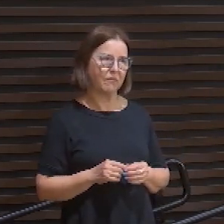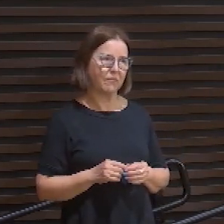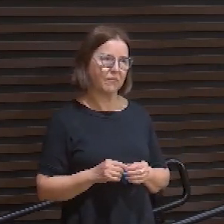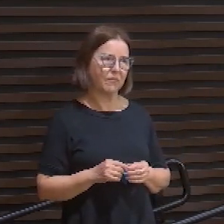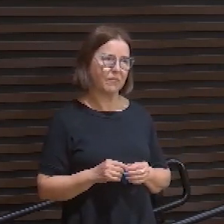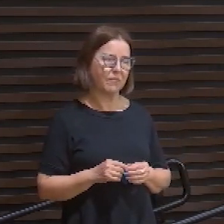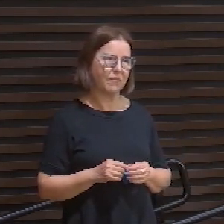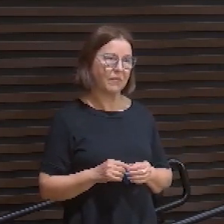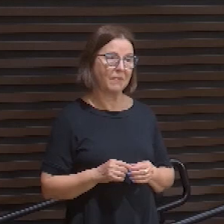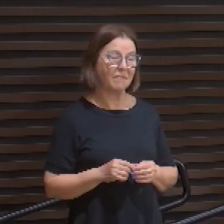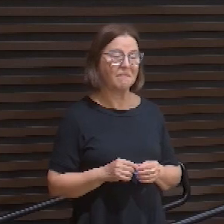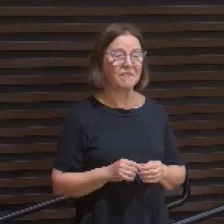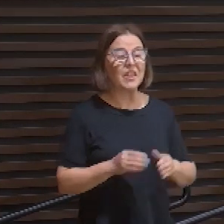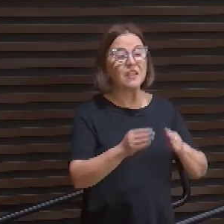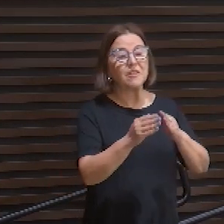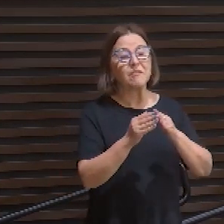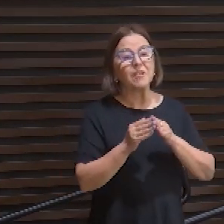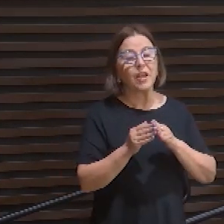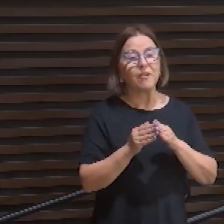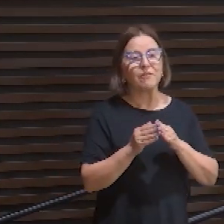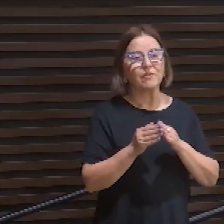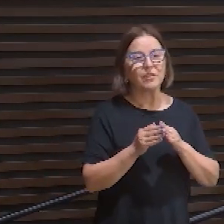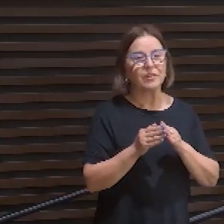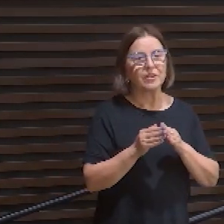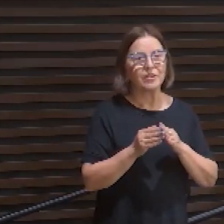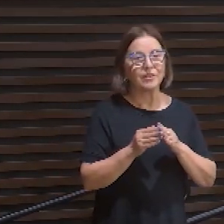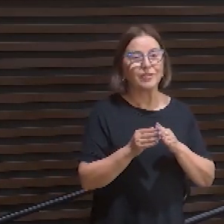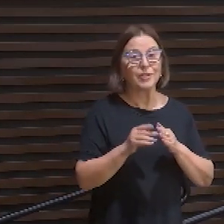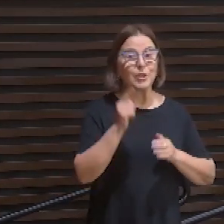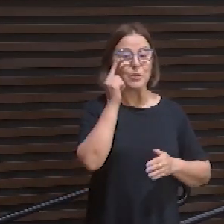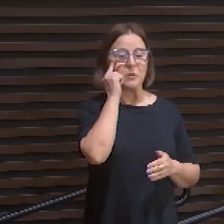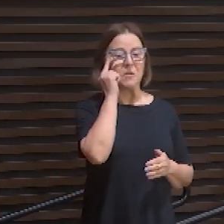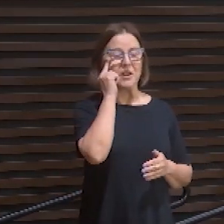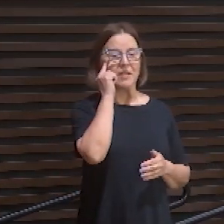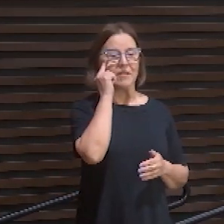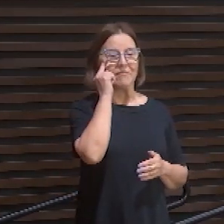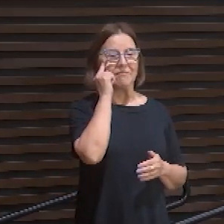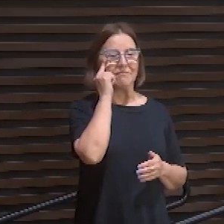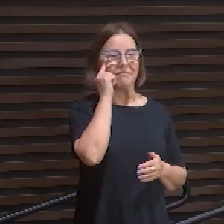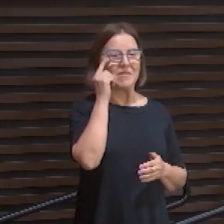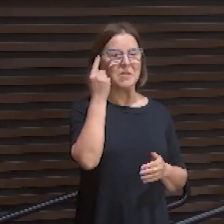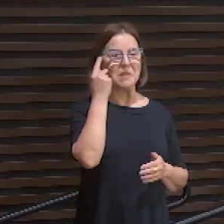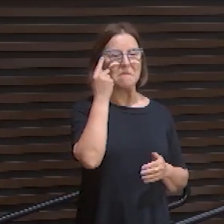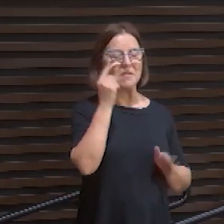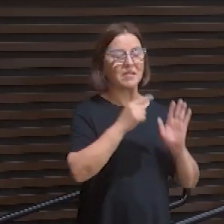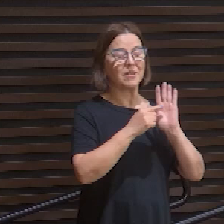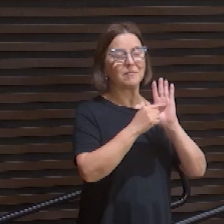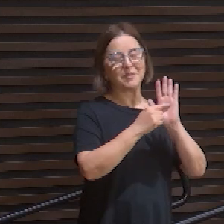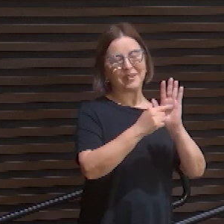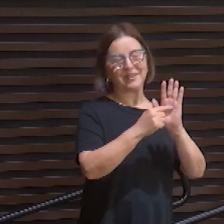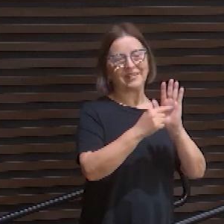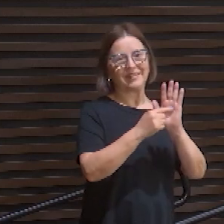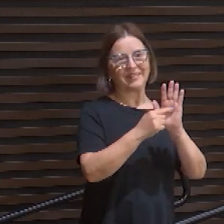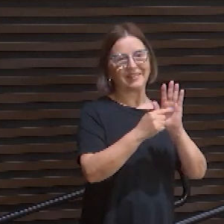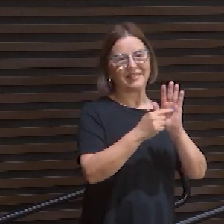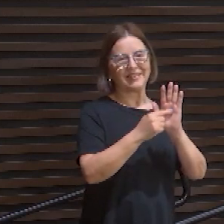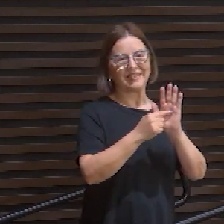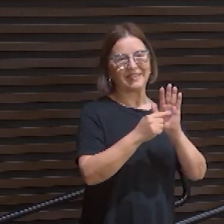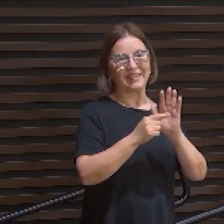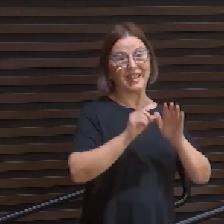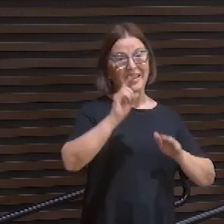em benefício do glênio, para apresentar a ele